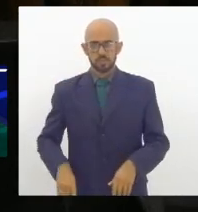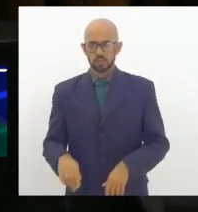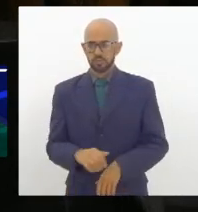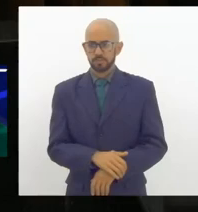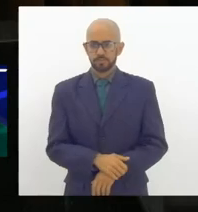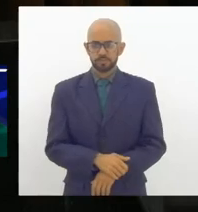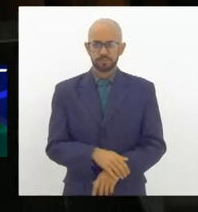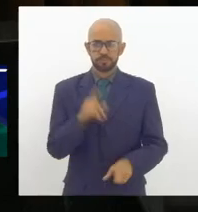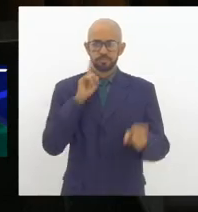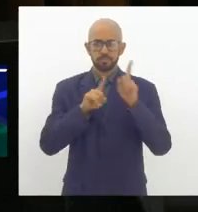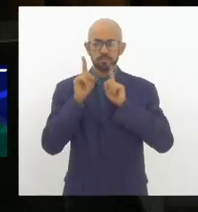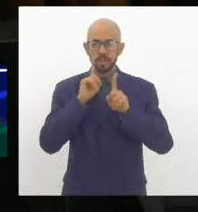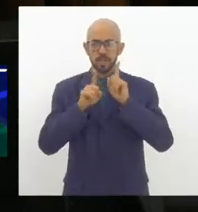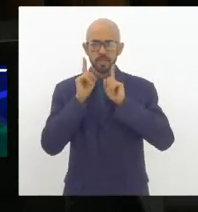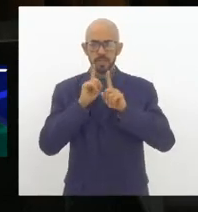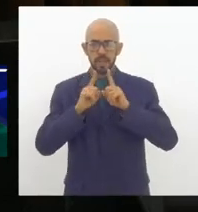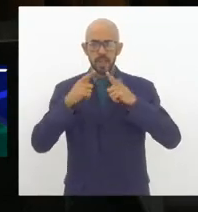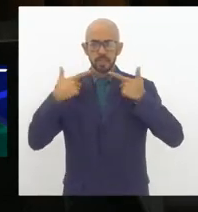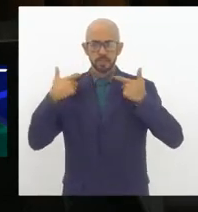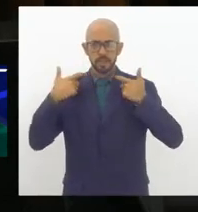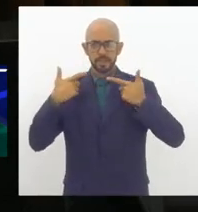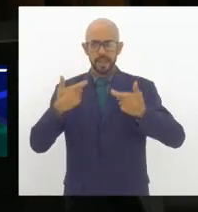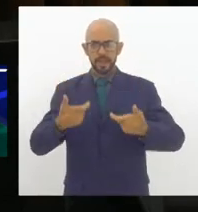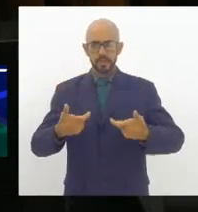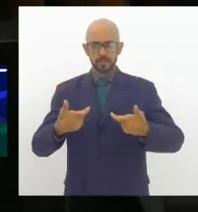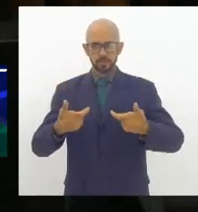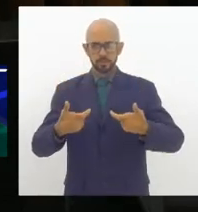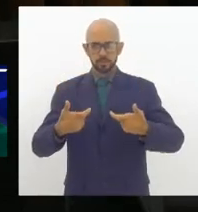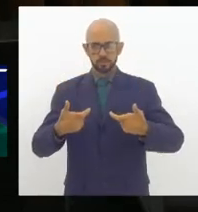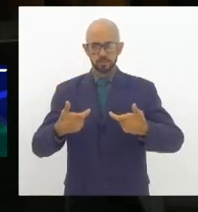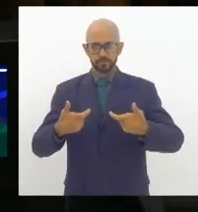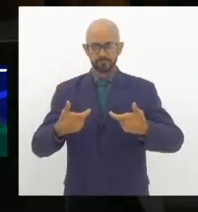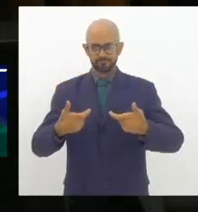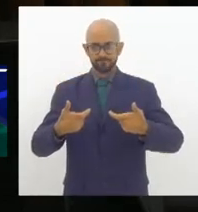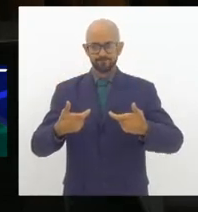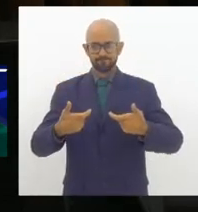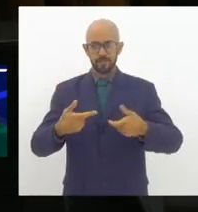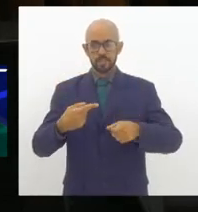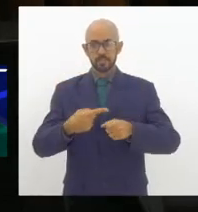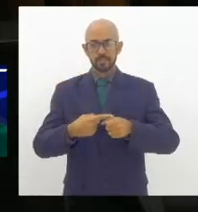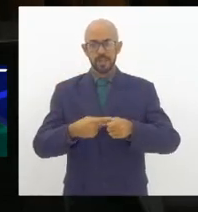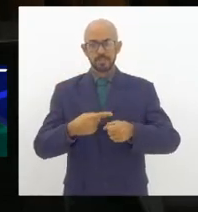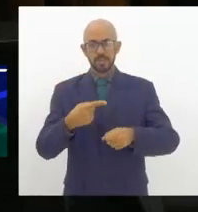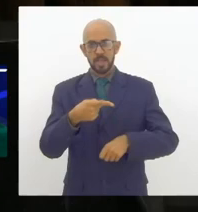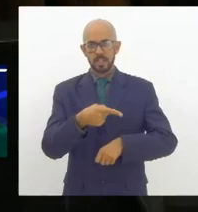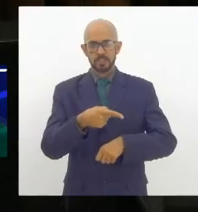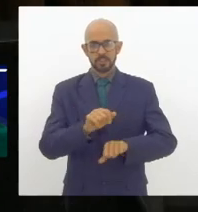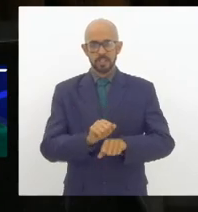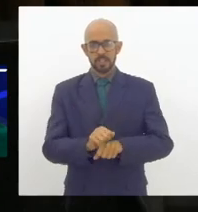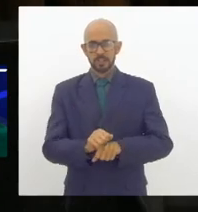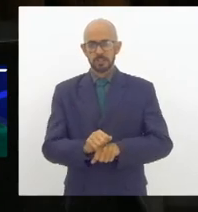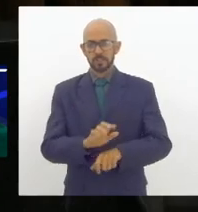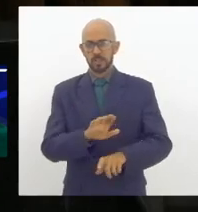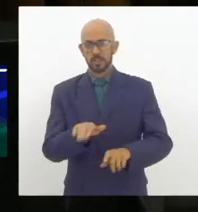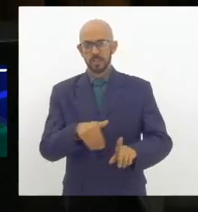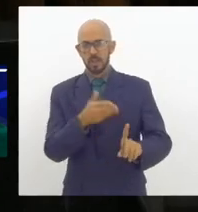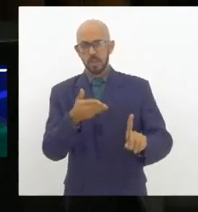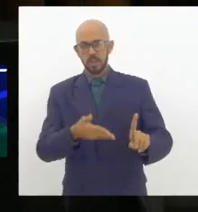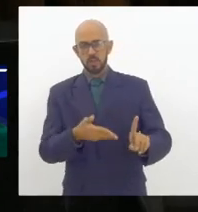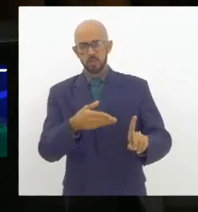Maricá está em guerra a cidade é essa é conhecida